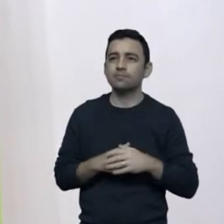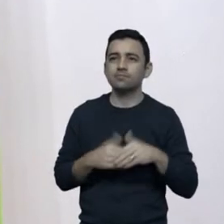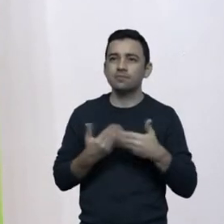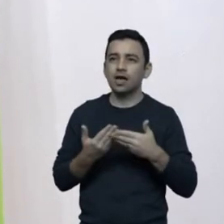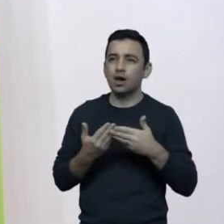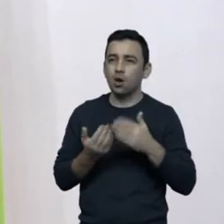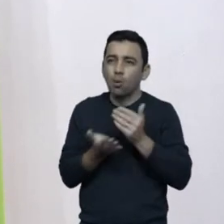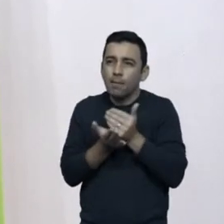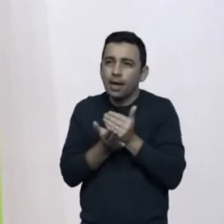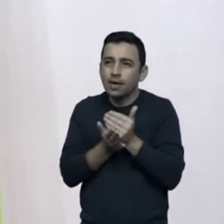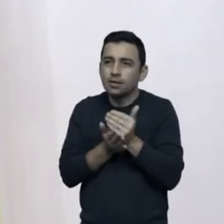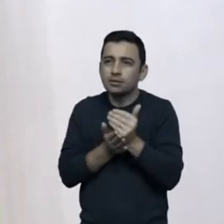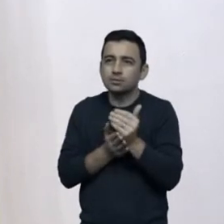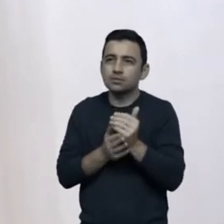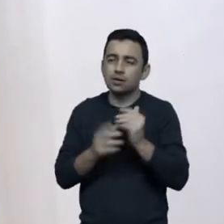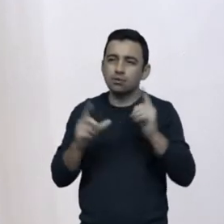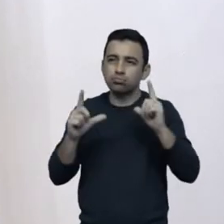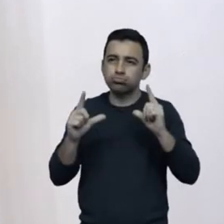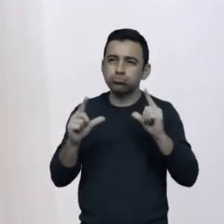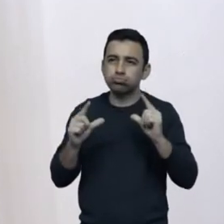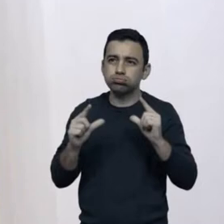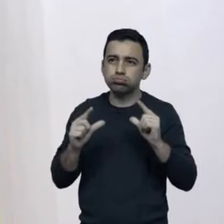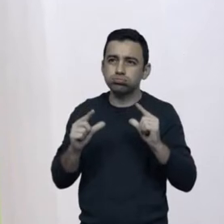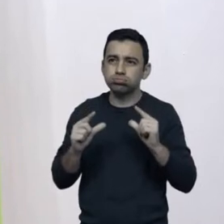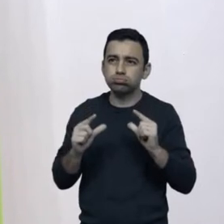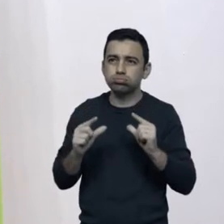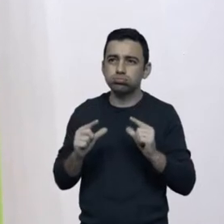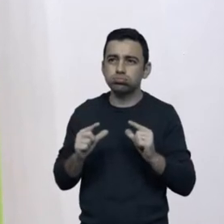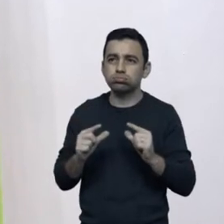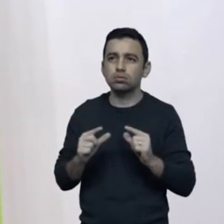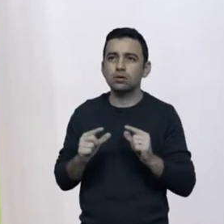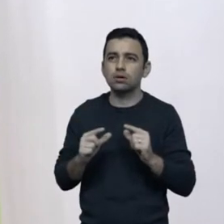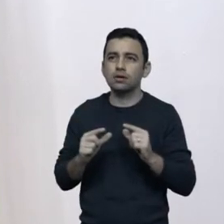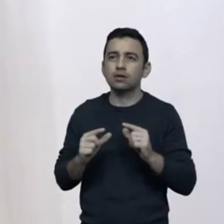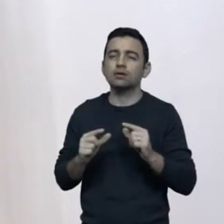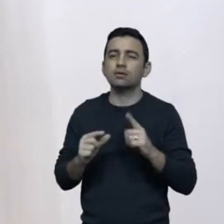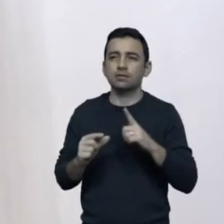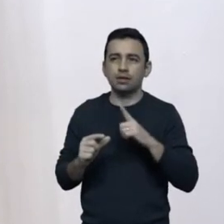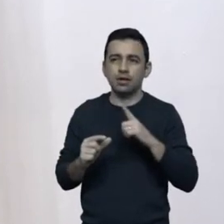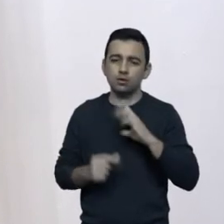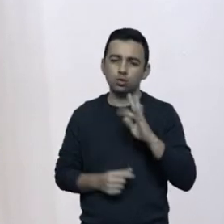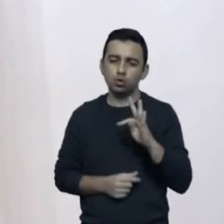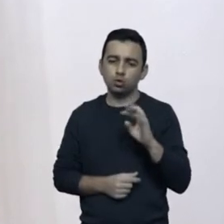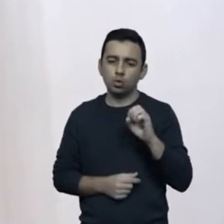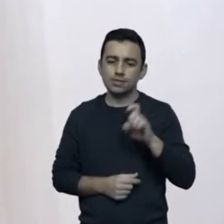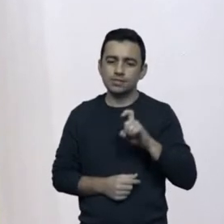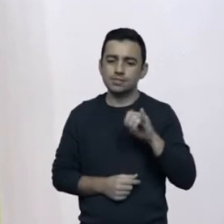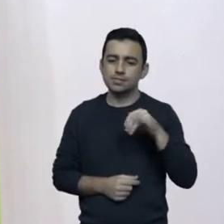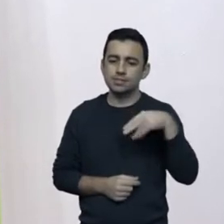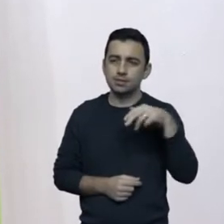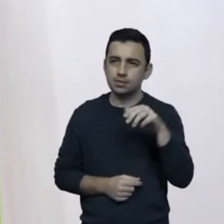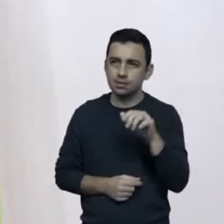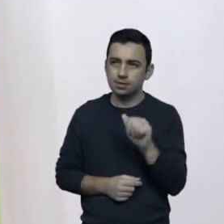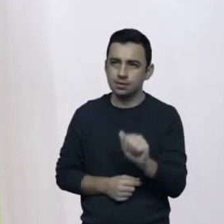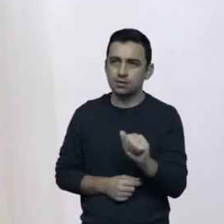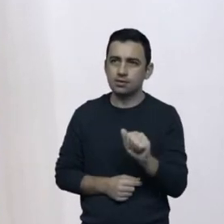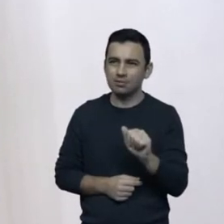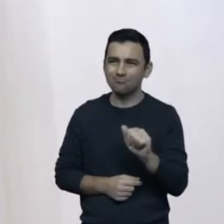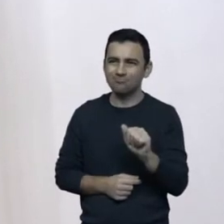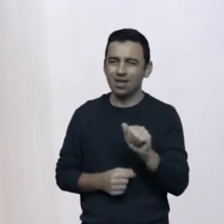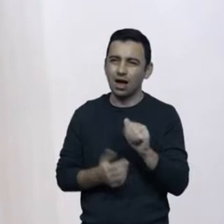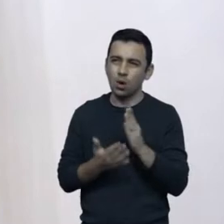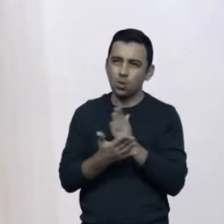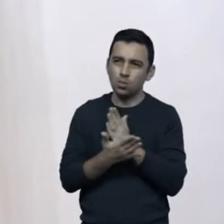progressiva de toxinas, e essas toxinas a gente chama de lyso-Gb3, e essas toxinas nós hoje